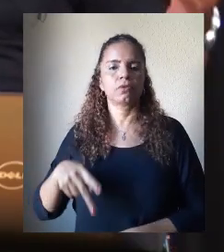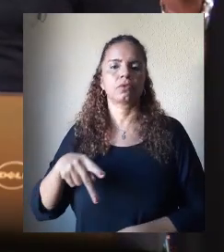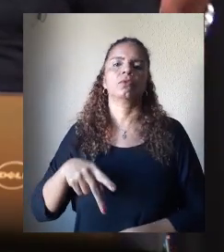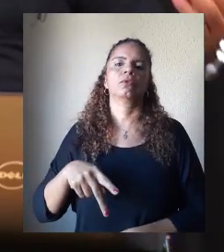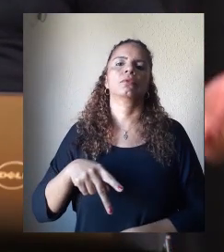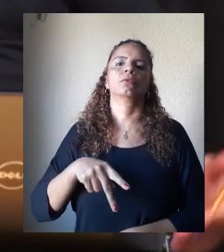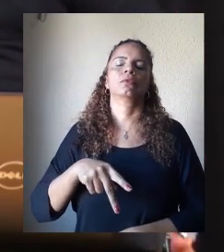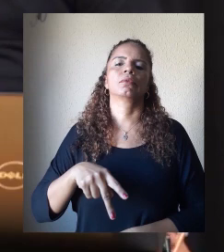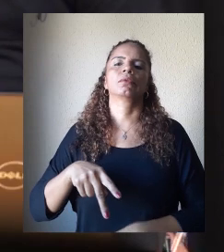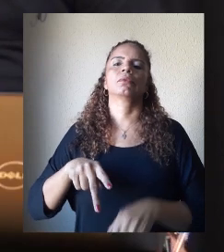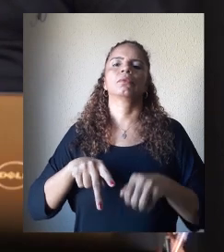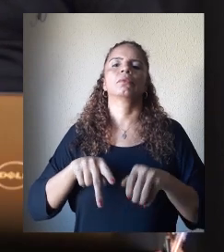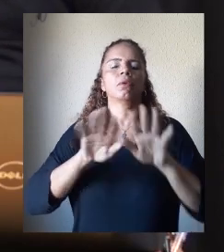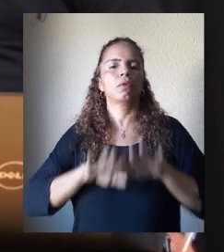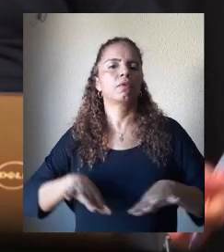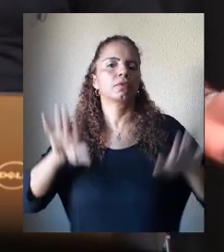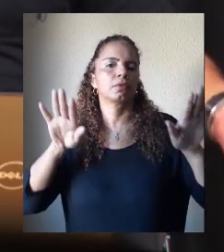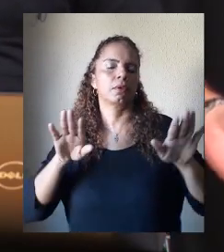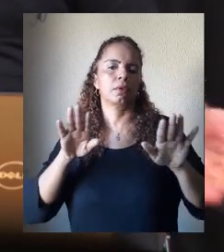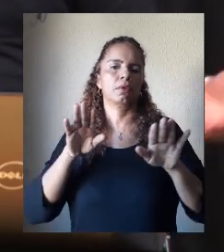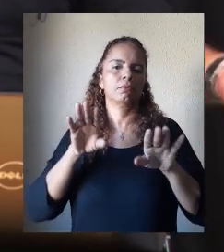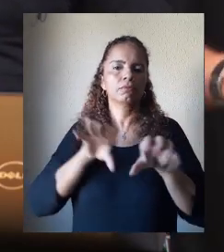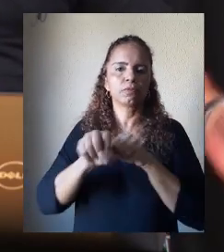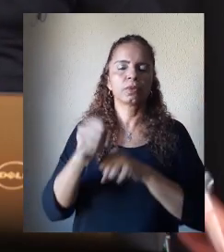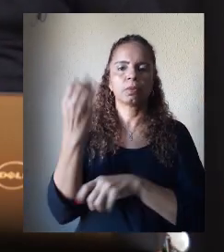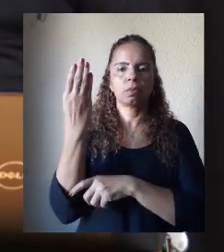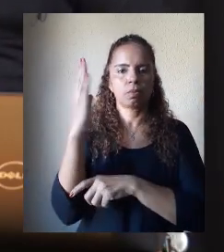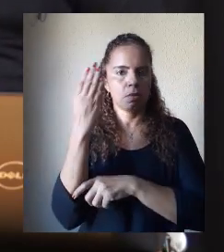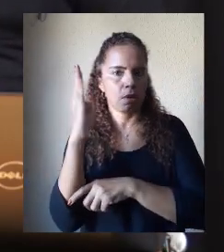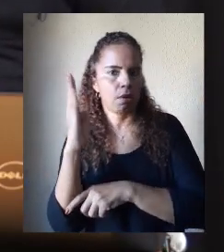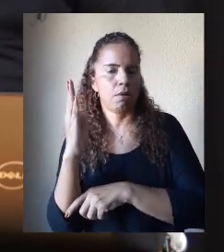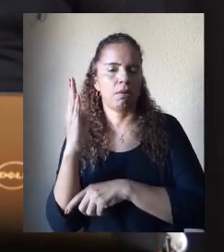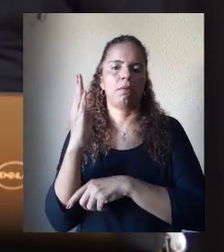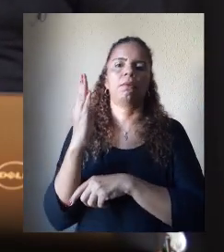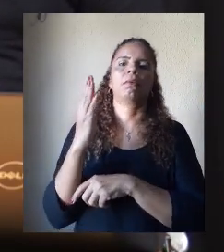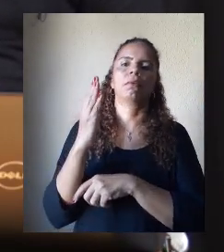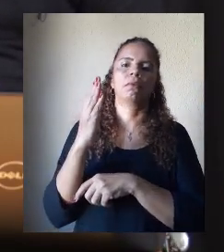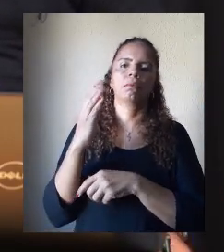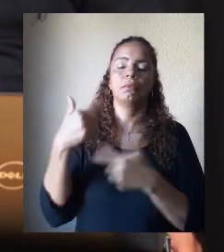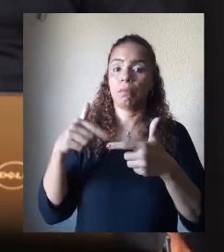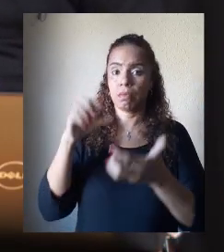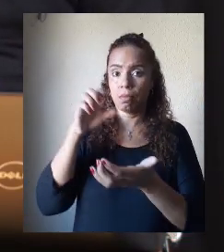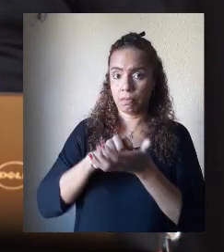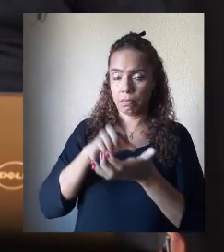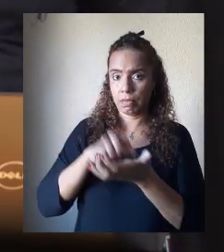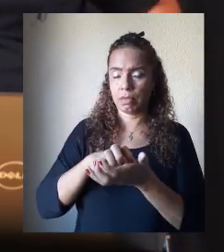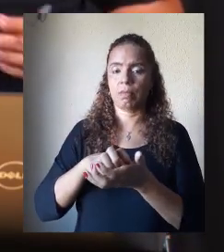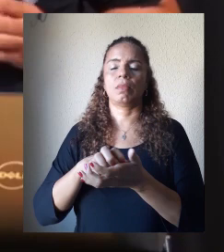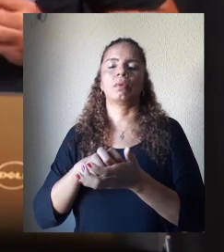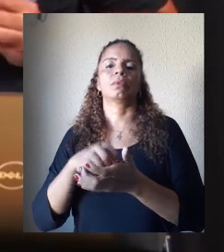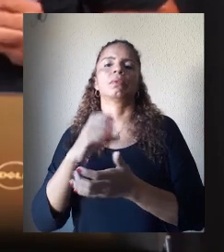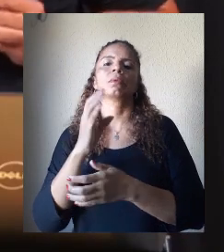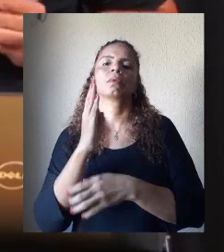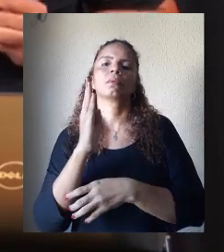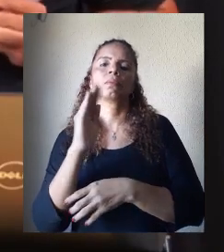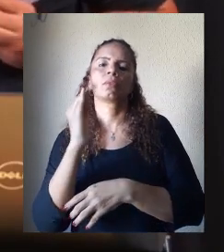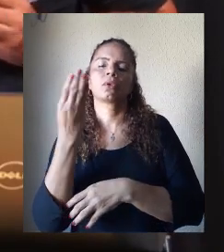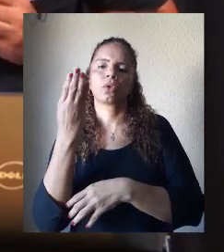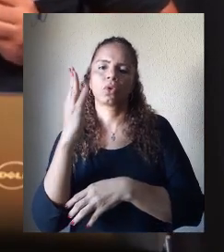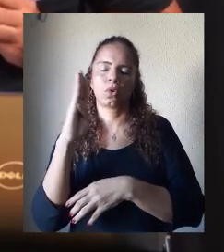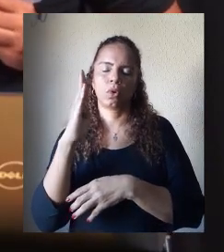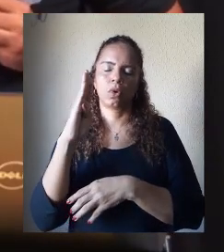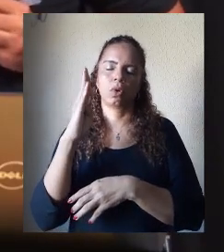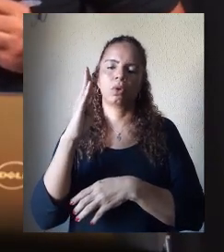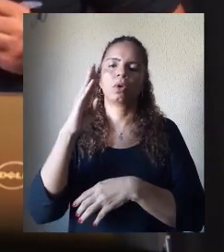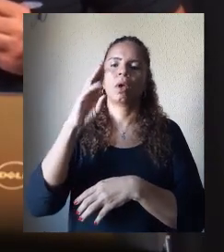de Bioquímica e Biofísica, sou biólogo de formação e do Departamento de Bioquímica e Biologia Molecular da